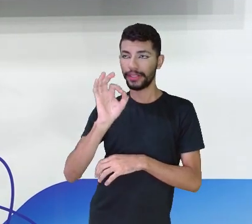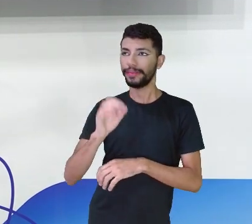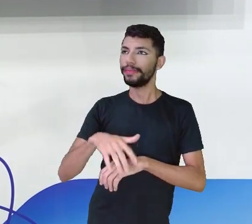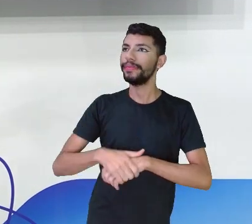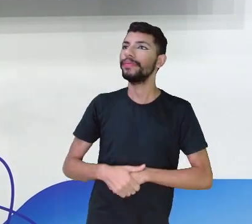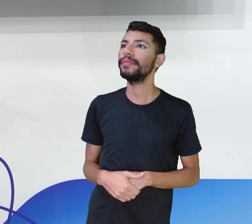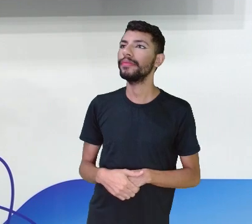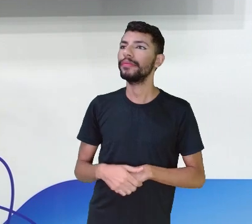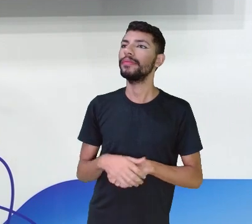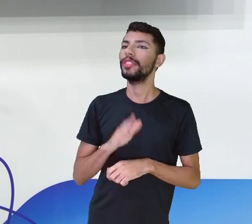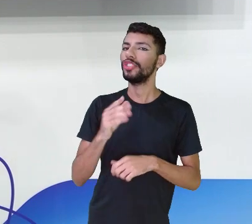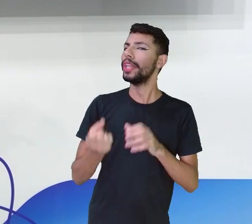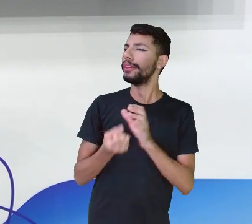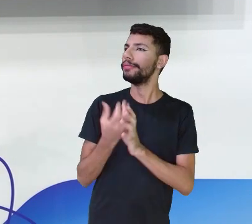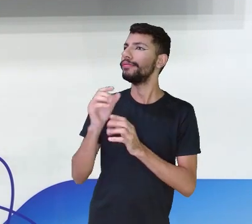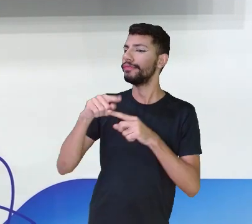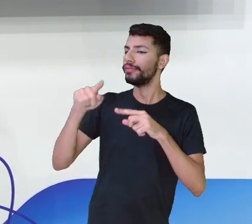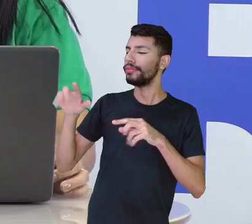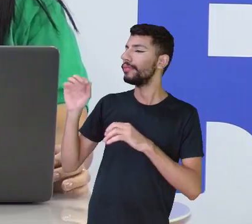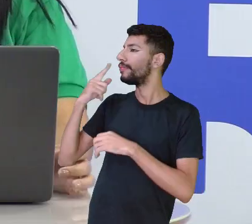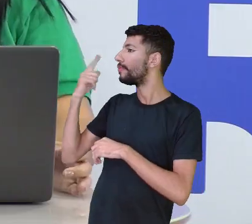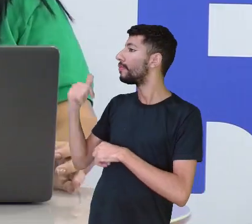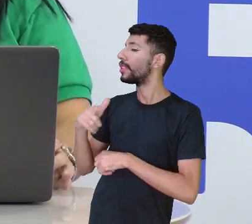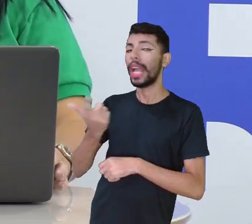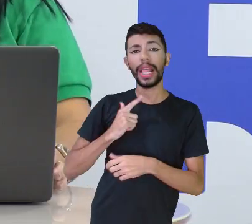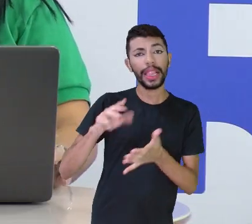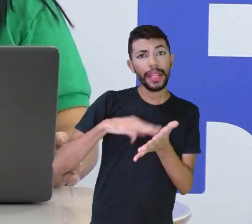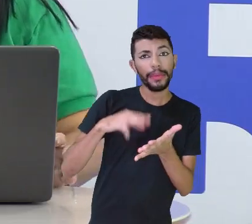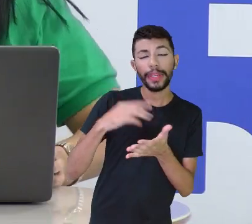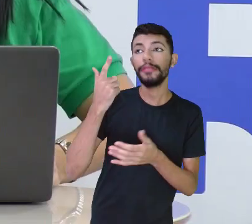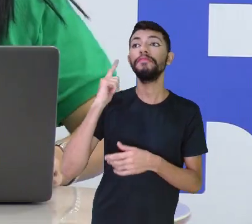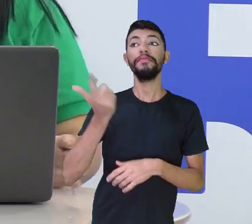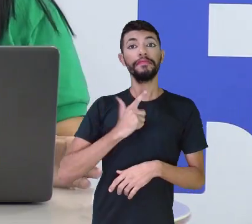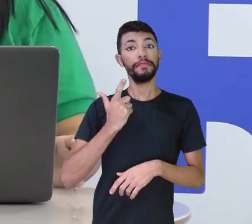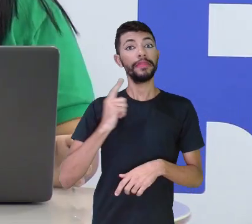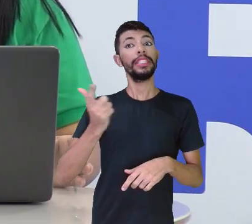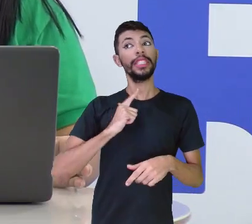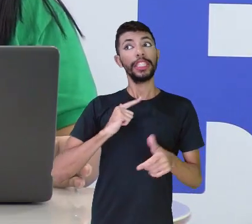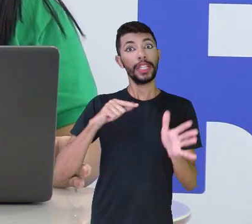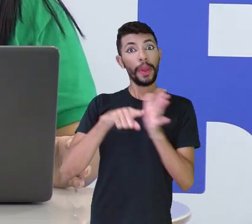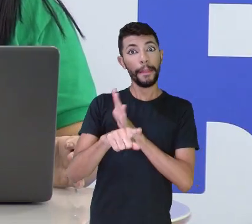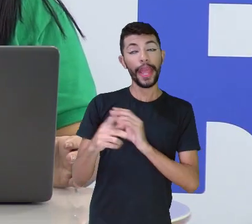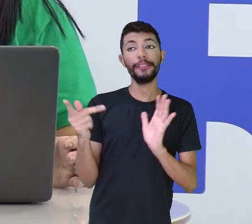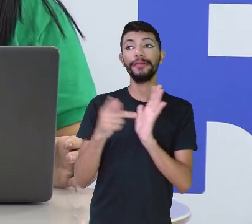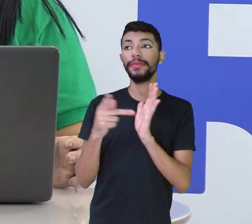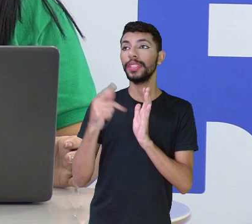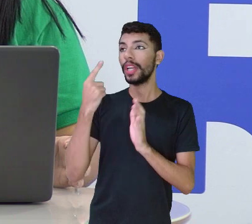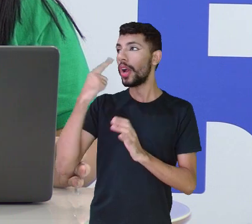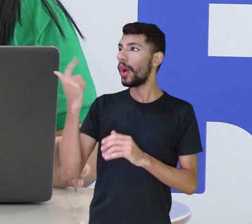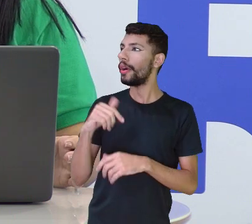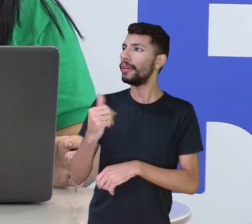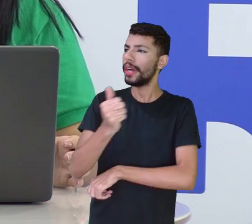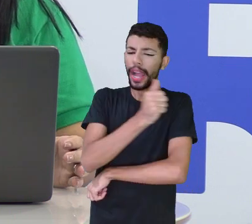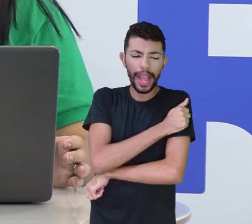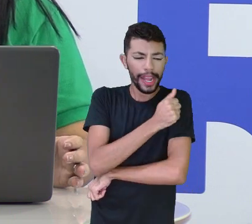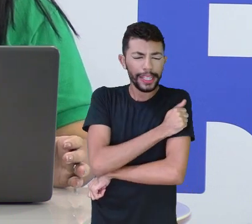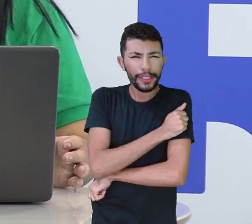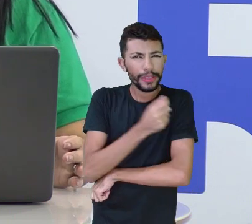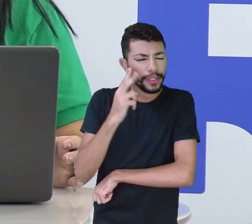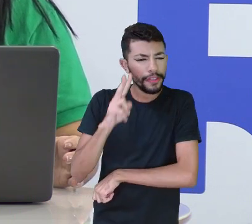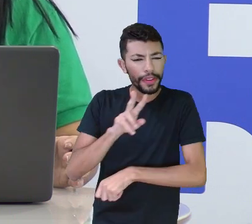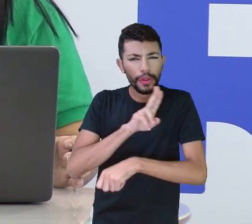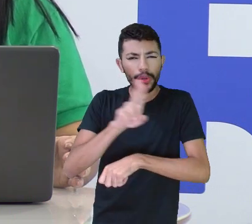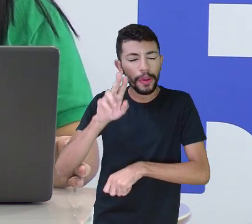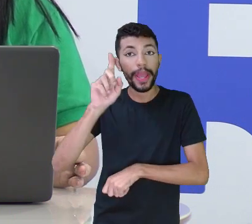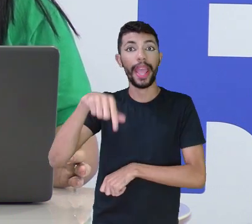Professora Abigail, tem algum recado? Temos aqui uma perguntinha, na realidade. A colega, deixa eu ver, volta aqui no nome dela,